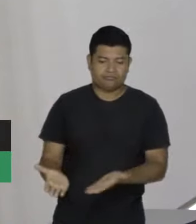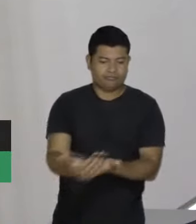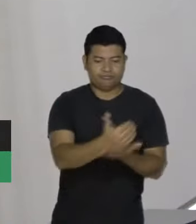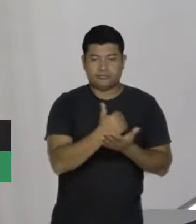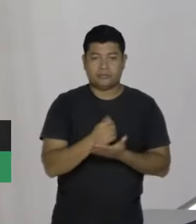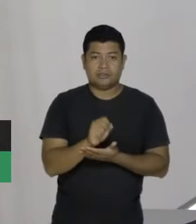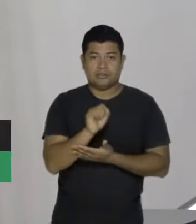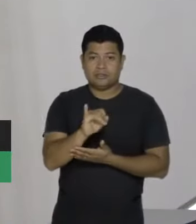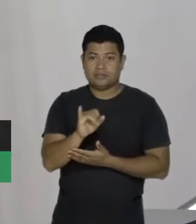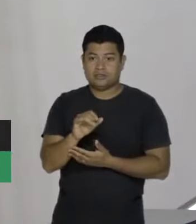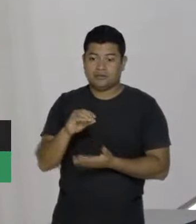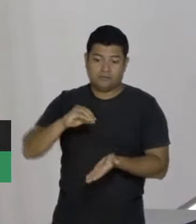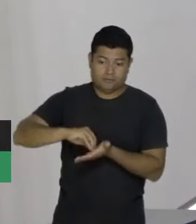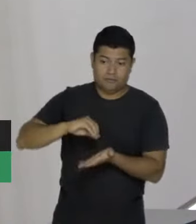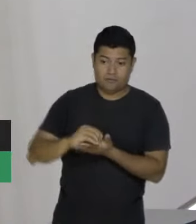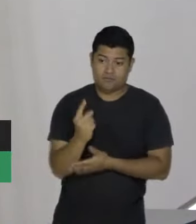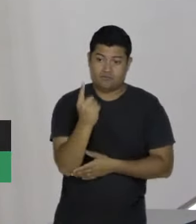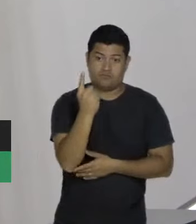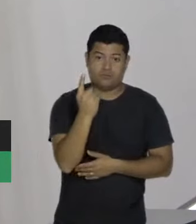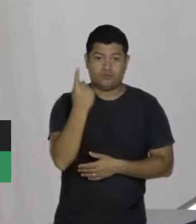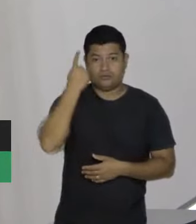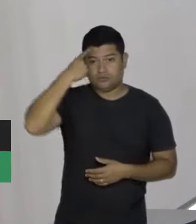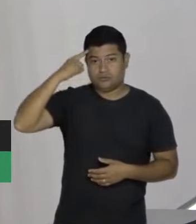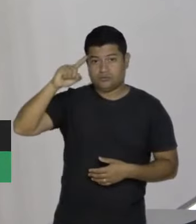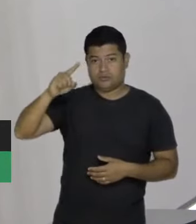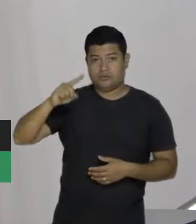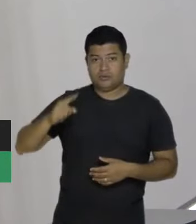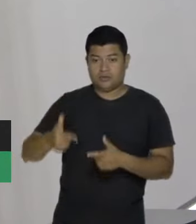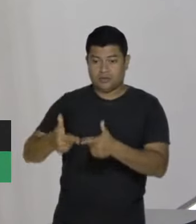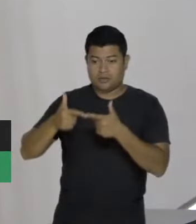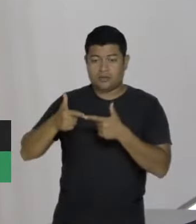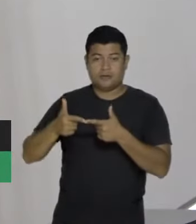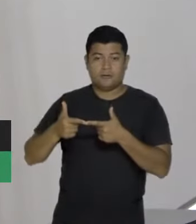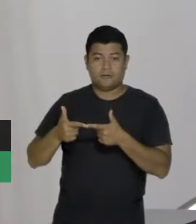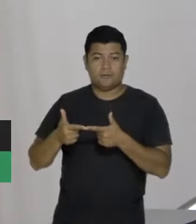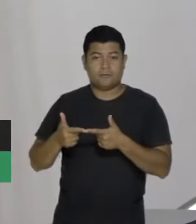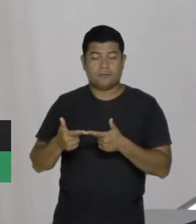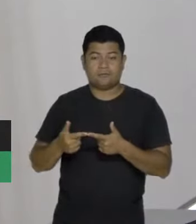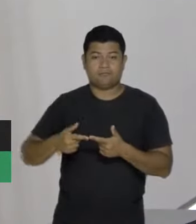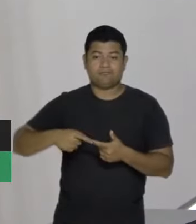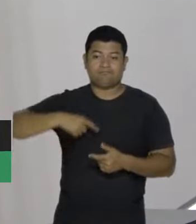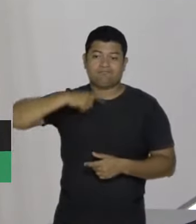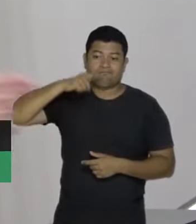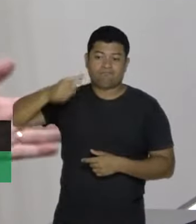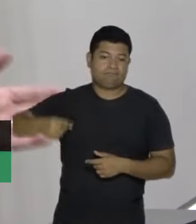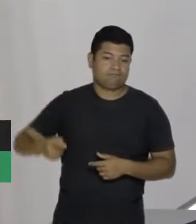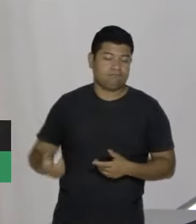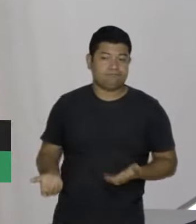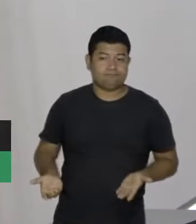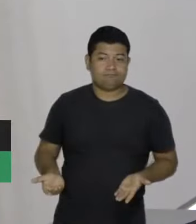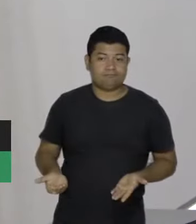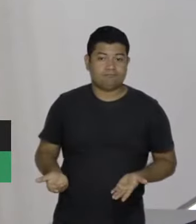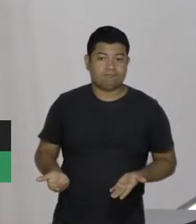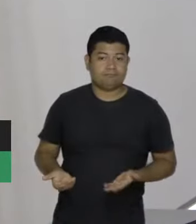está pronto no dia da licença, ele acaba muitas vezes tendo o